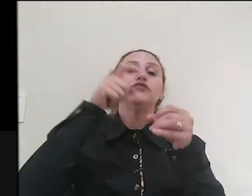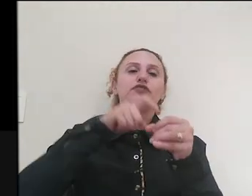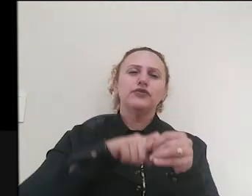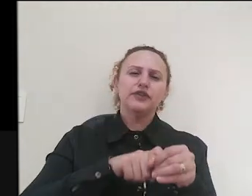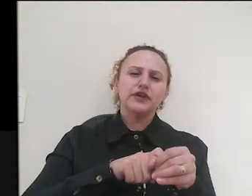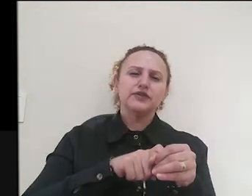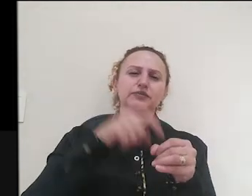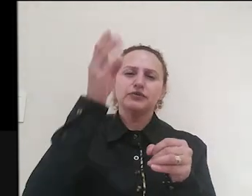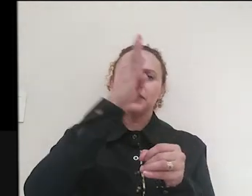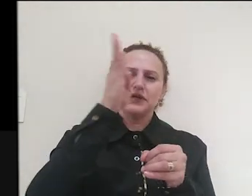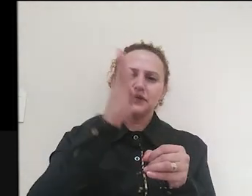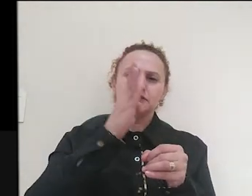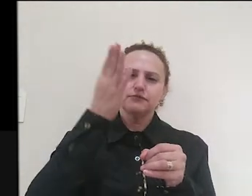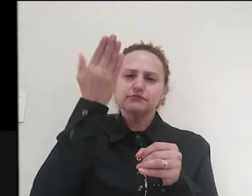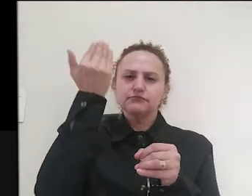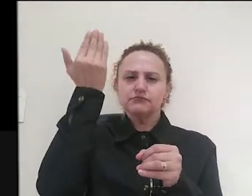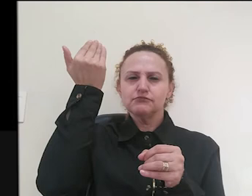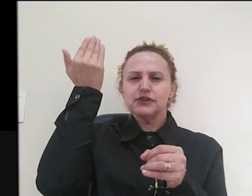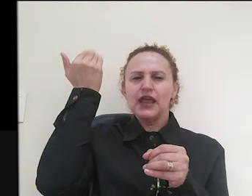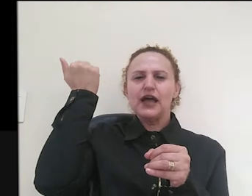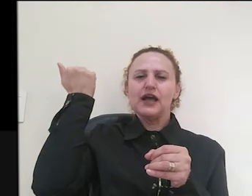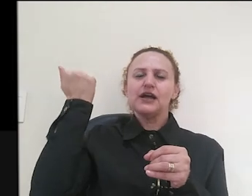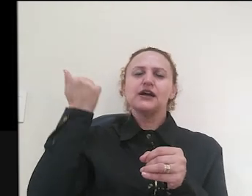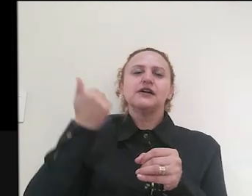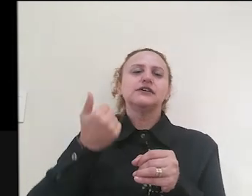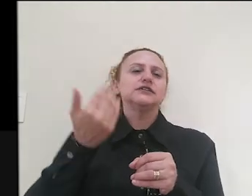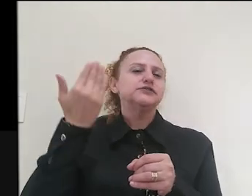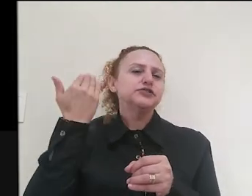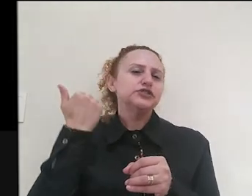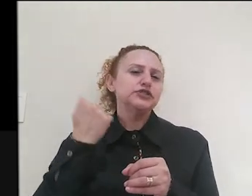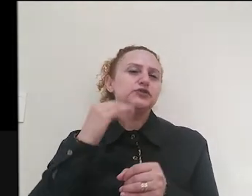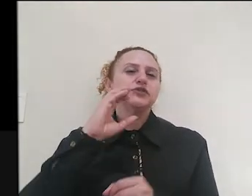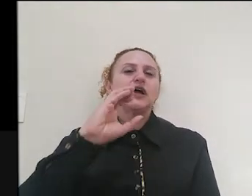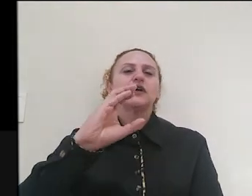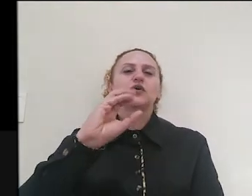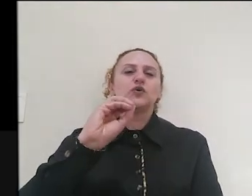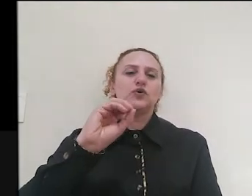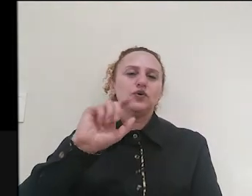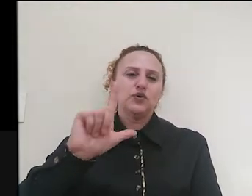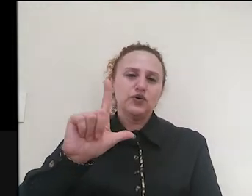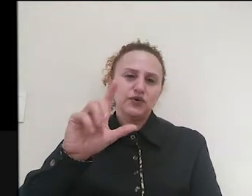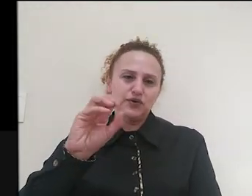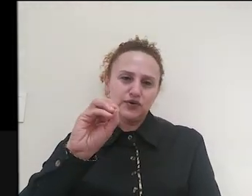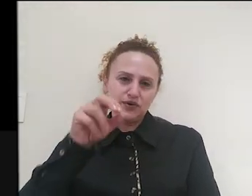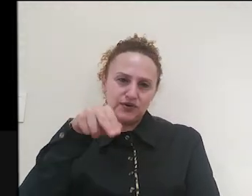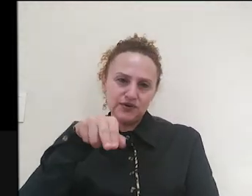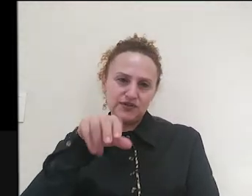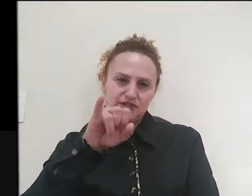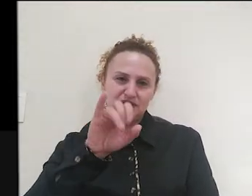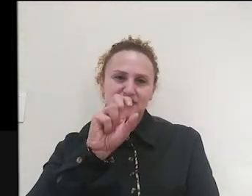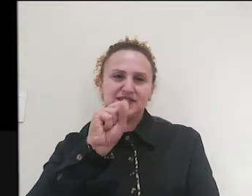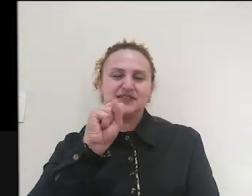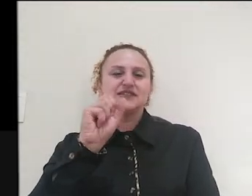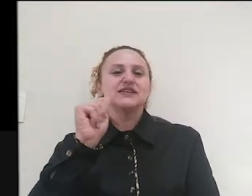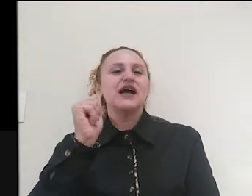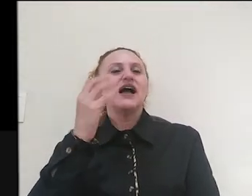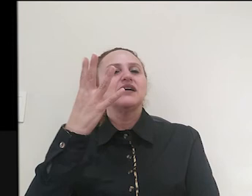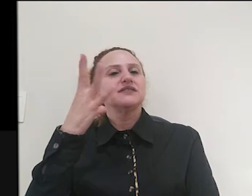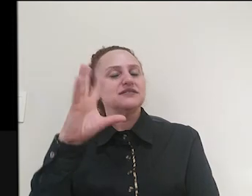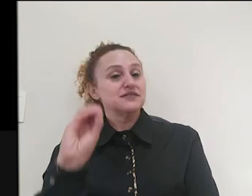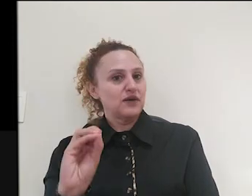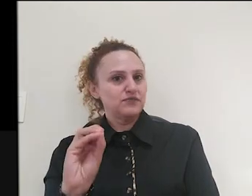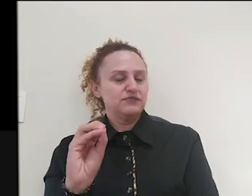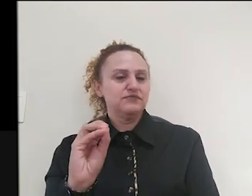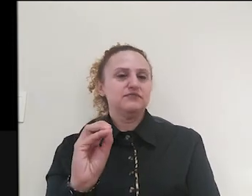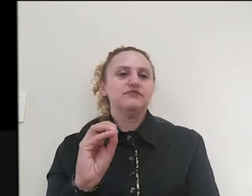de antes, o Brasil da colonização, do encontro entre os indígenas e os portugueses, né, sem a presença do